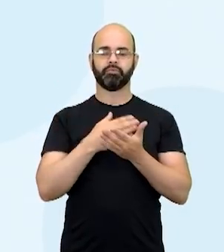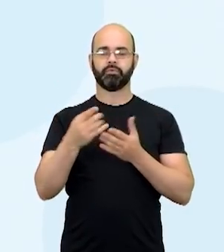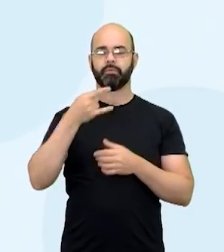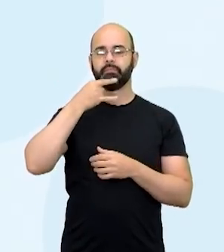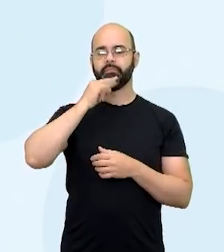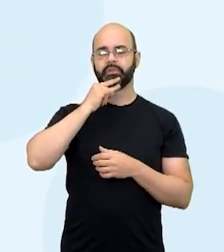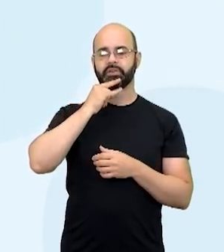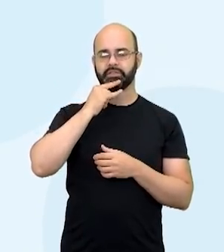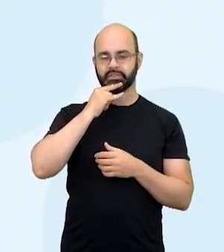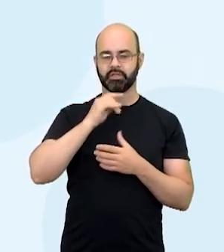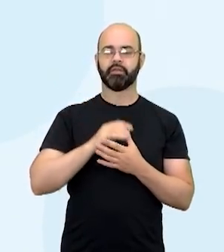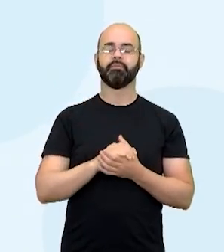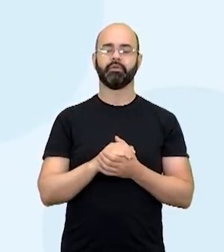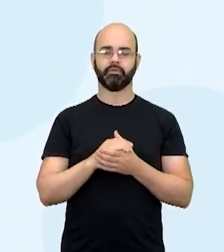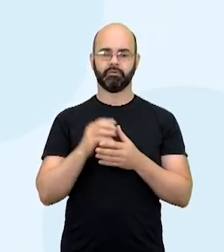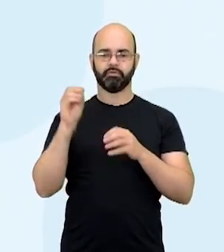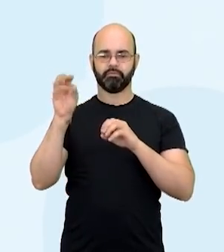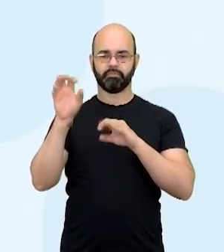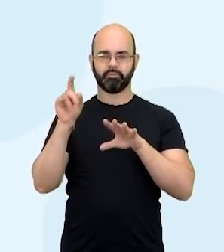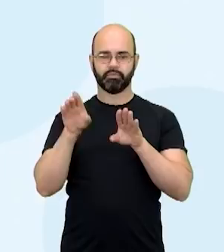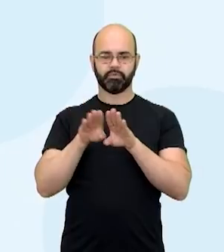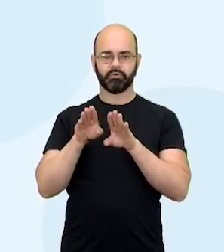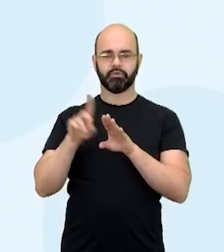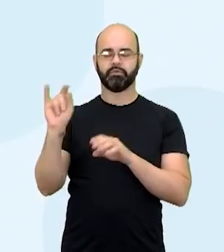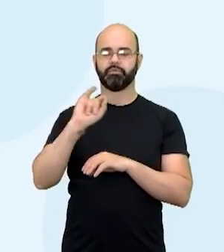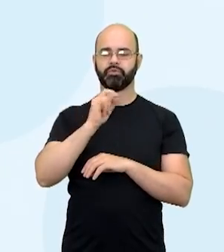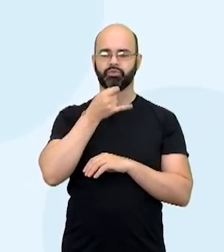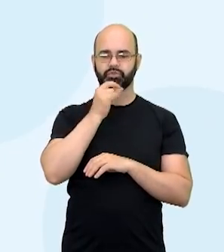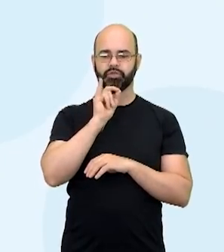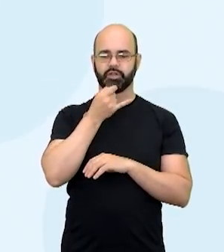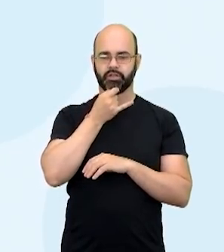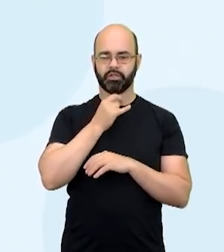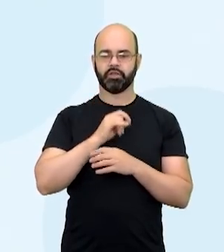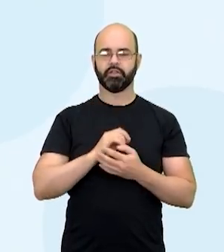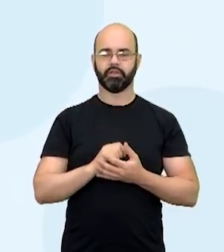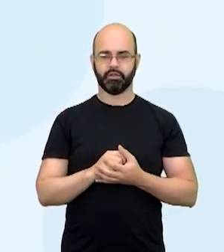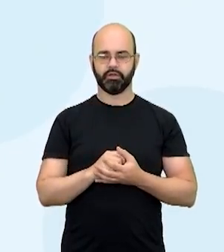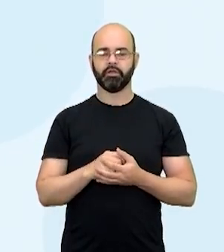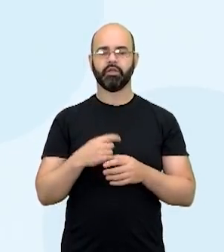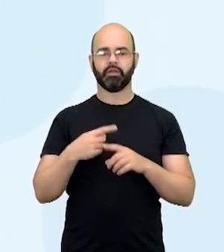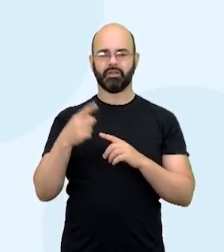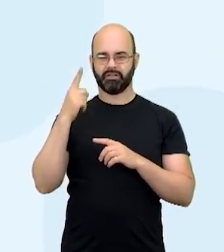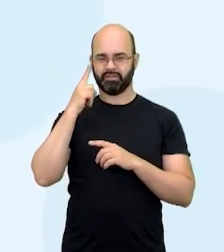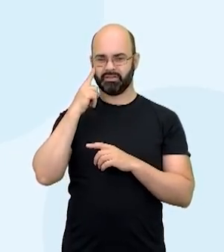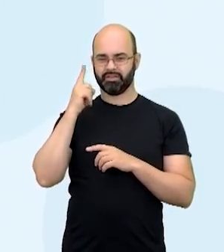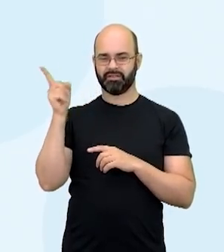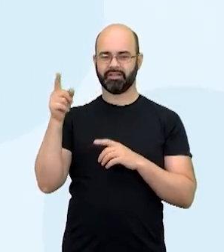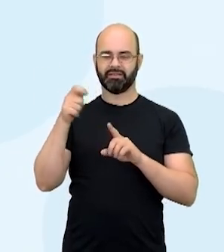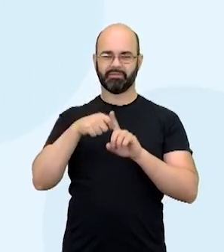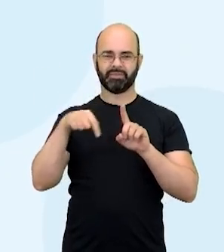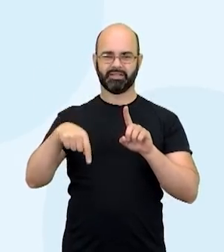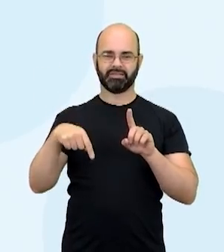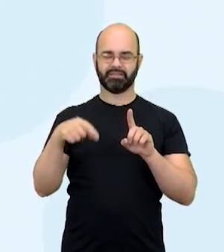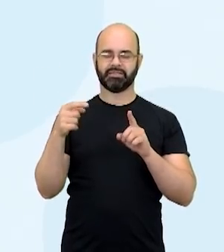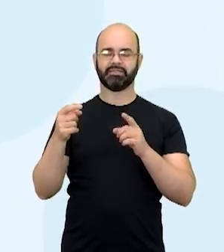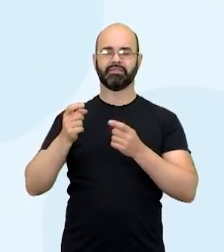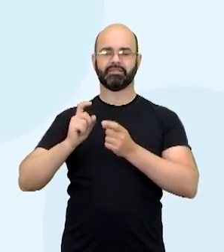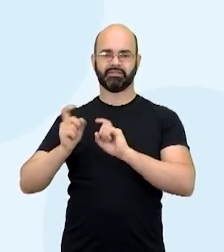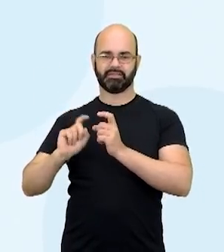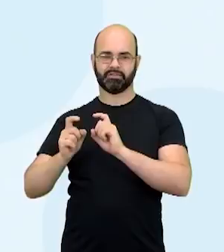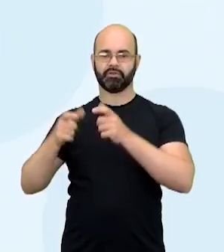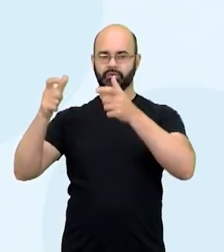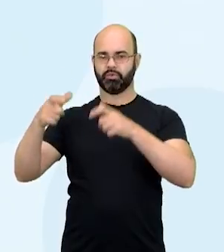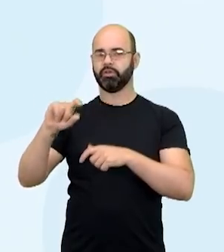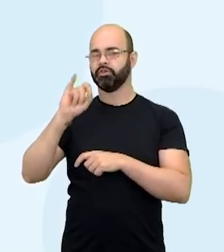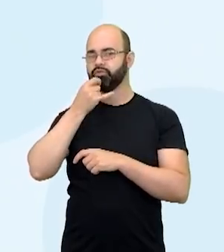Piracicaba e o aglomerado de Jundiaí. E por sinal, né, esse mês aqui houve uma reunião na cidade